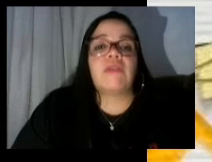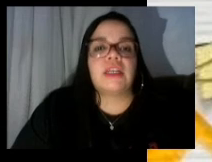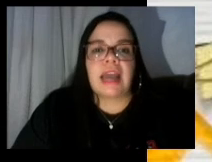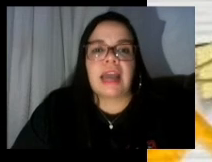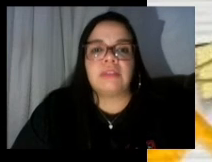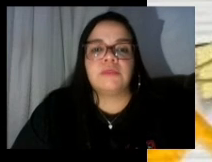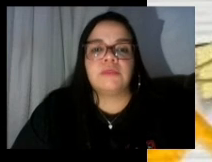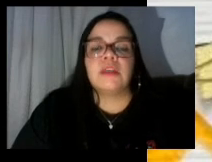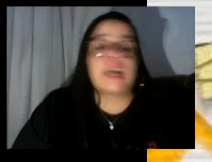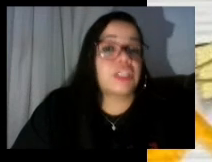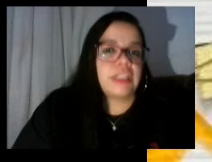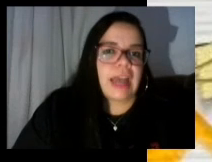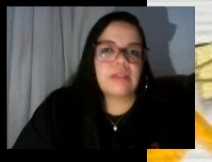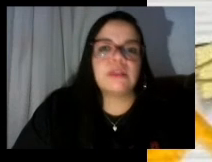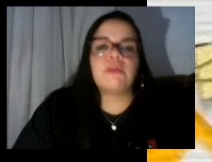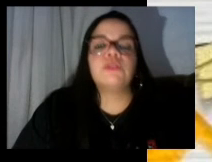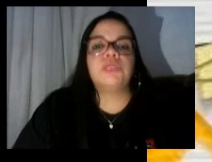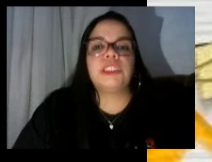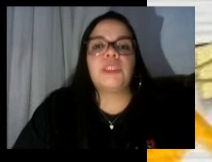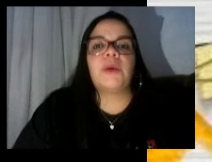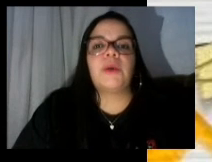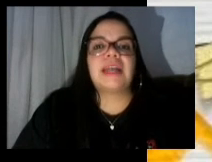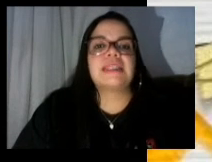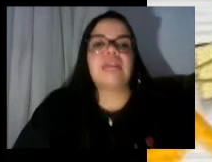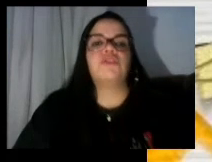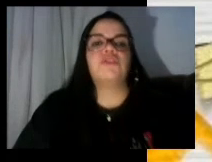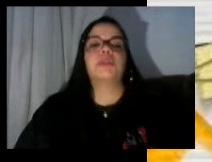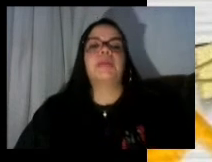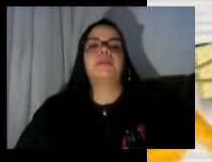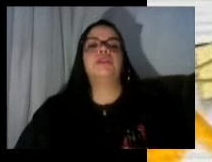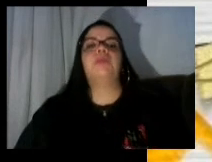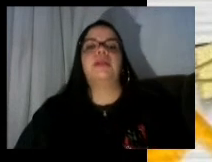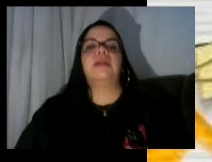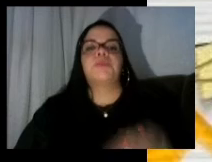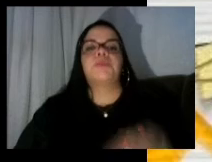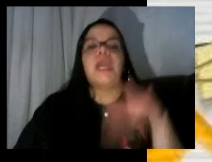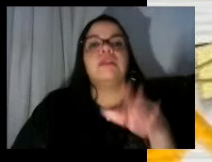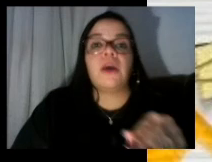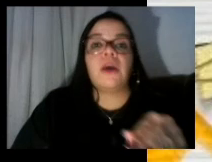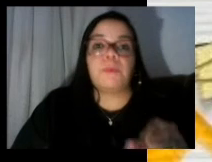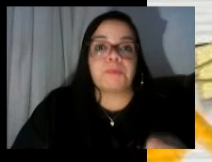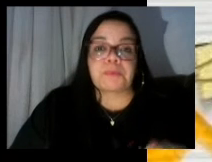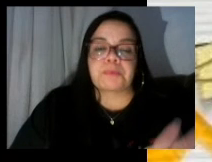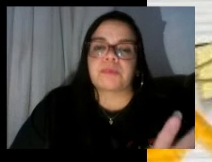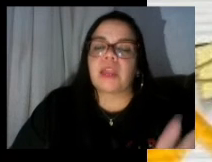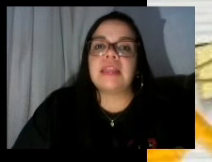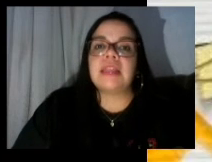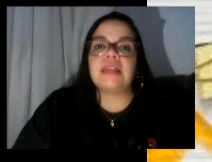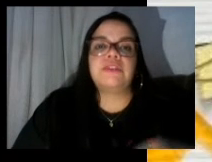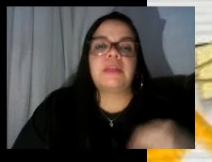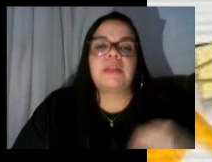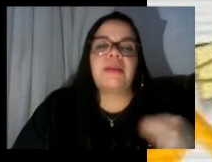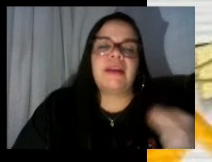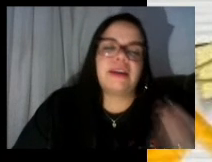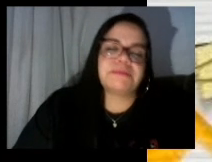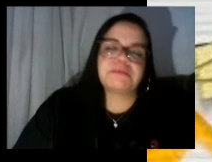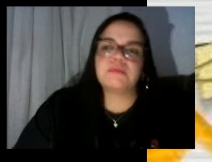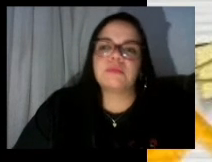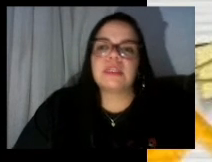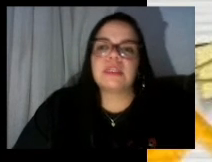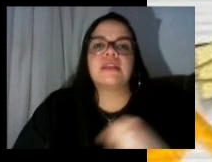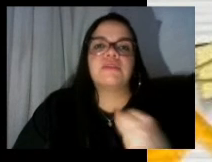eram castigados e quando fugiam eram caçados pelos capitães do mato. Então, eles, além de